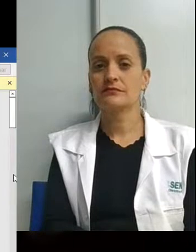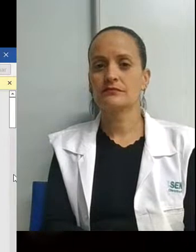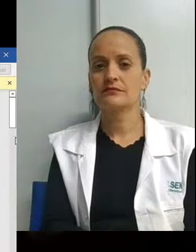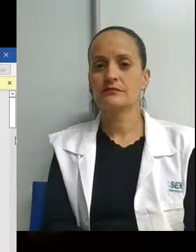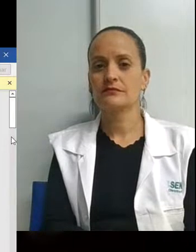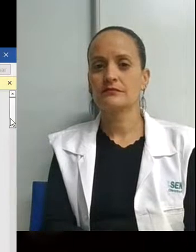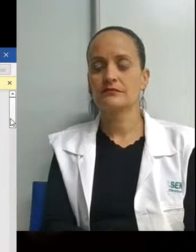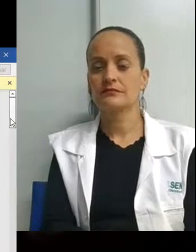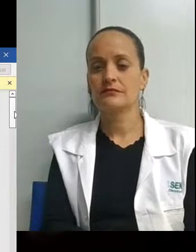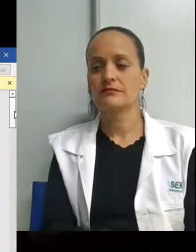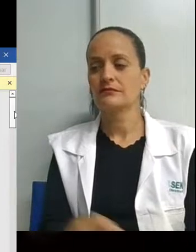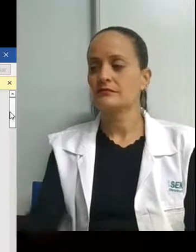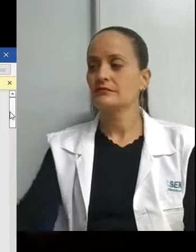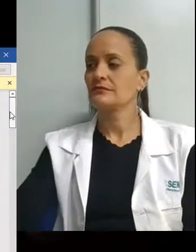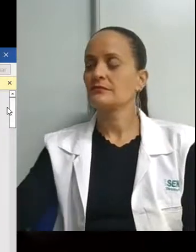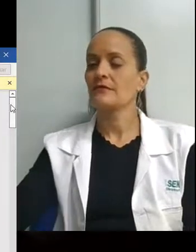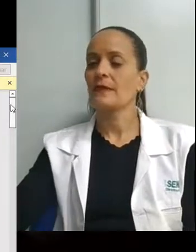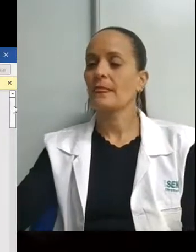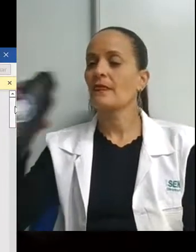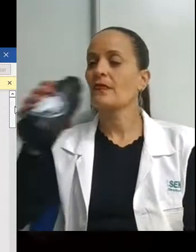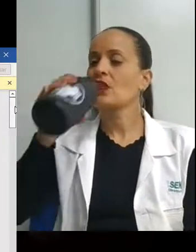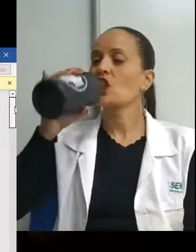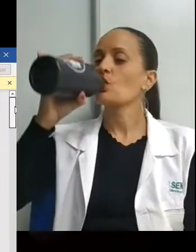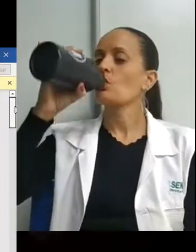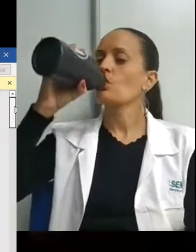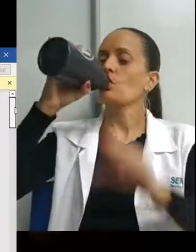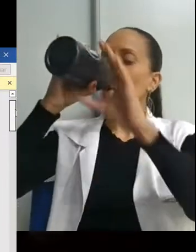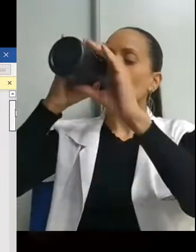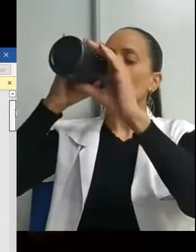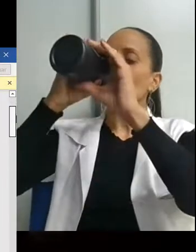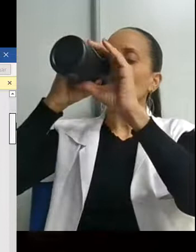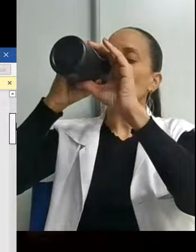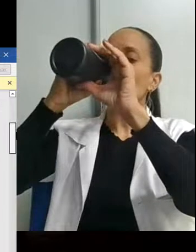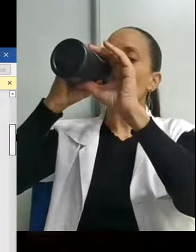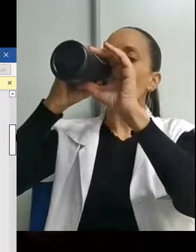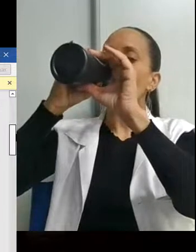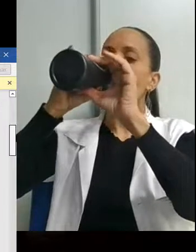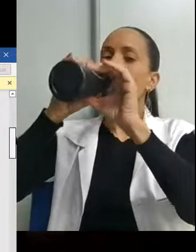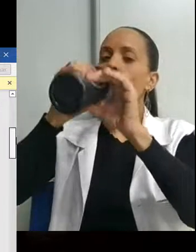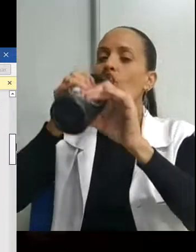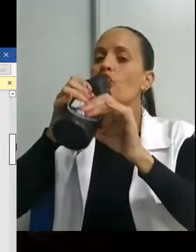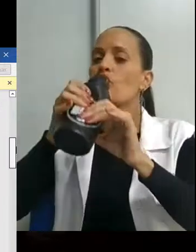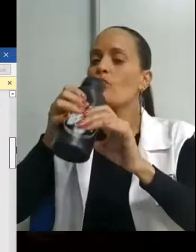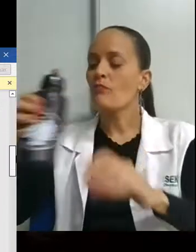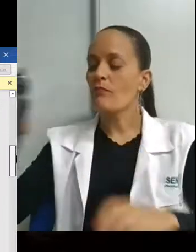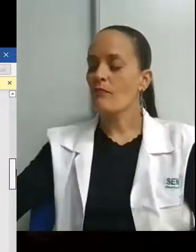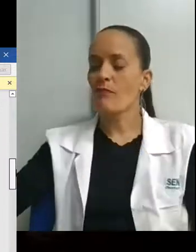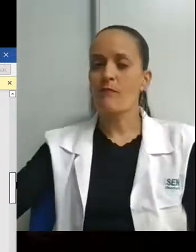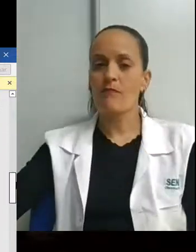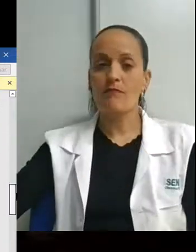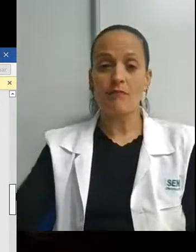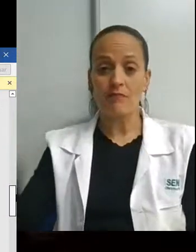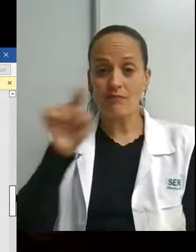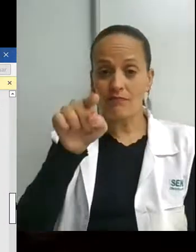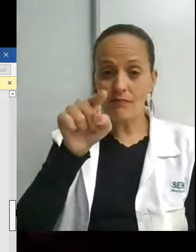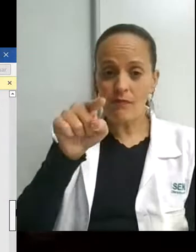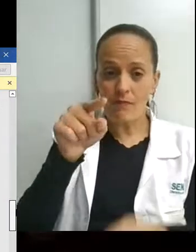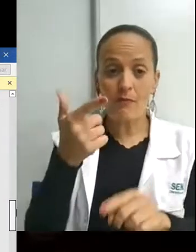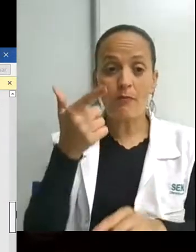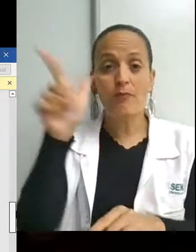como é que daqui, ali. justamente. Então, a próxima SAP, ó, da outra atividade, da outra unidade curricular, é